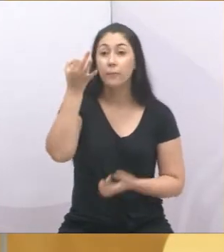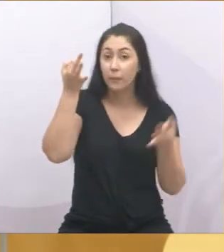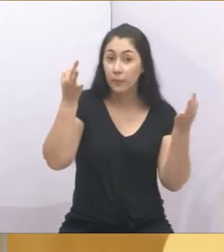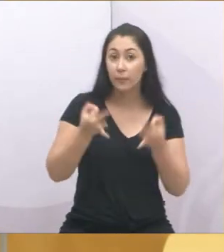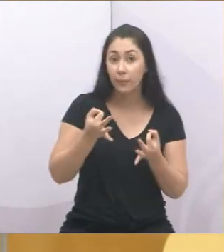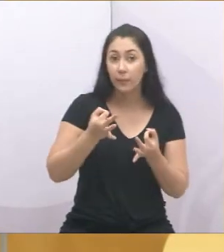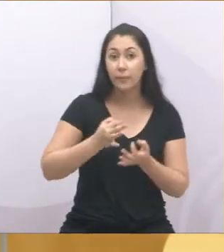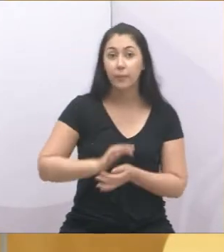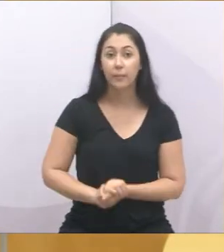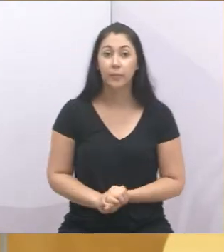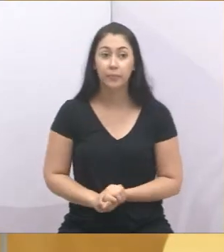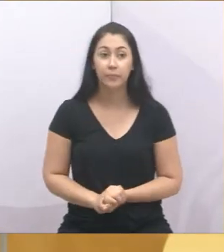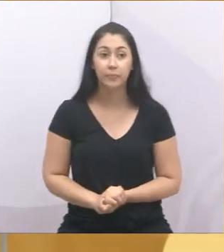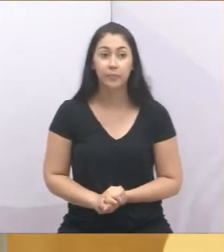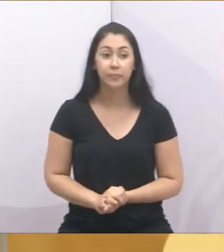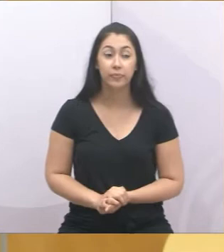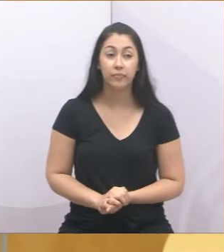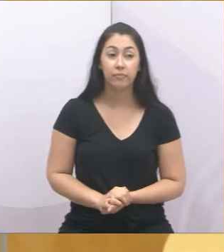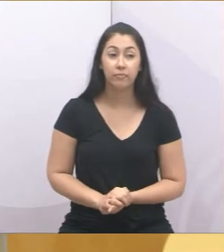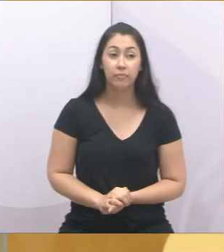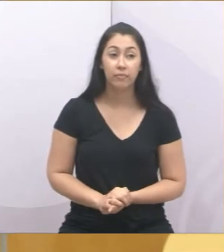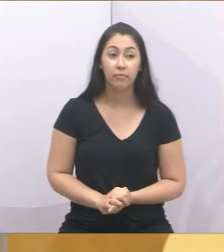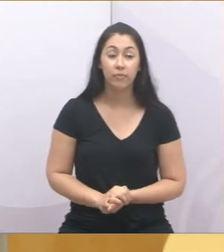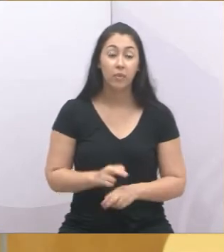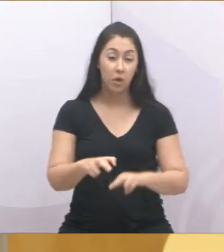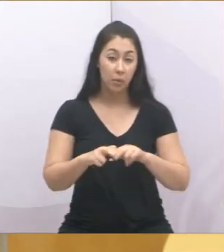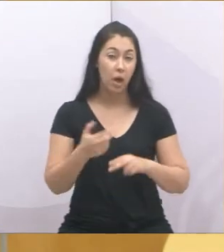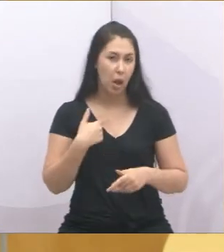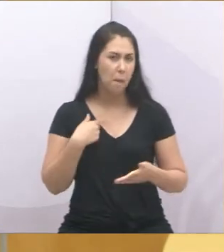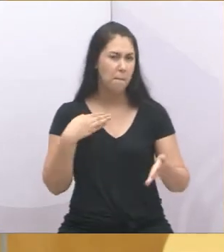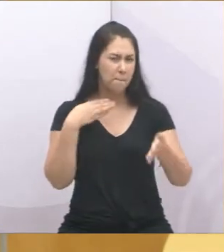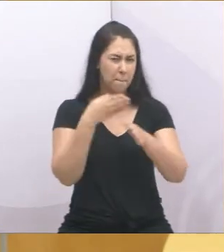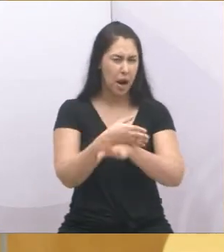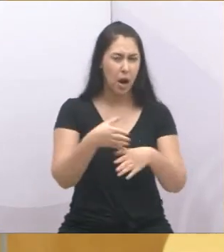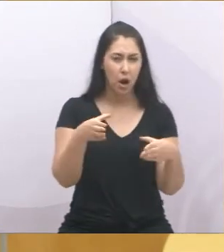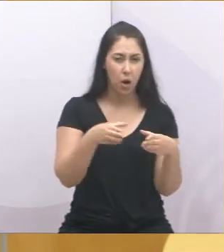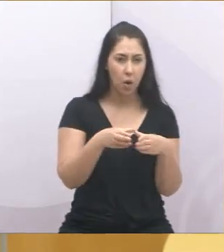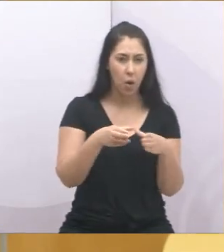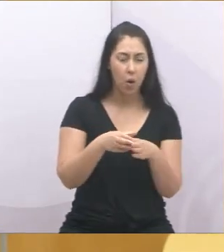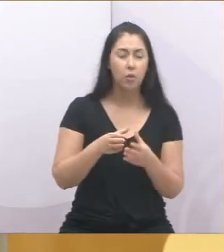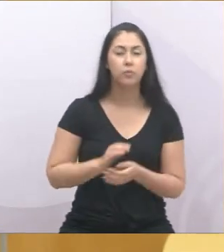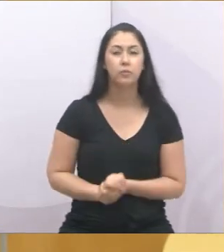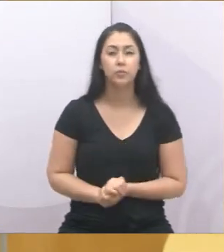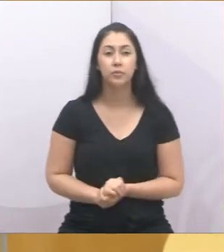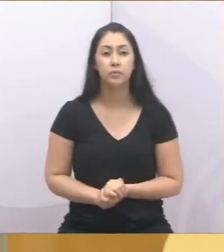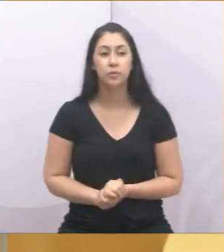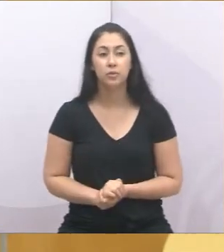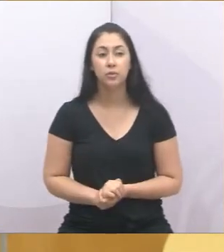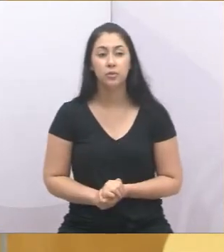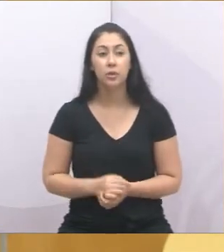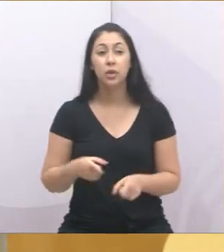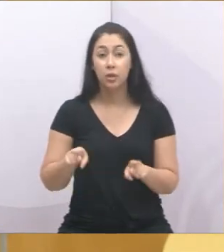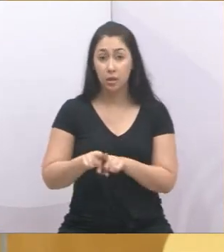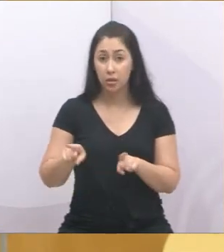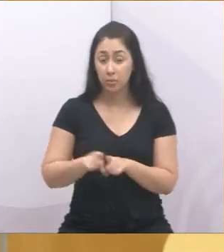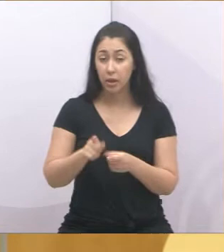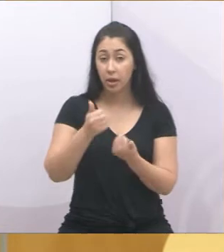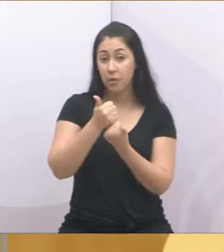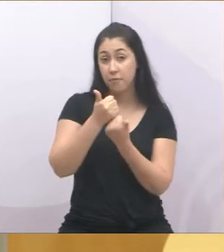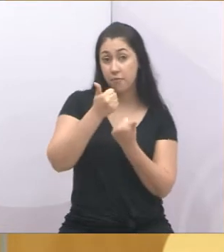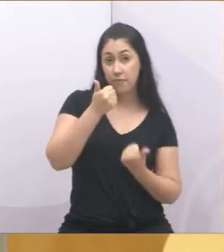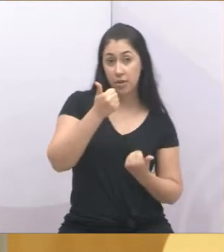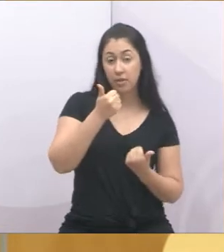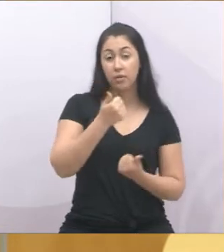certeza disso. Não é à toa que fiz parte desse grupo, e faço até hoje, e até mesmo como vice-líder de